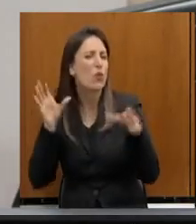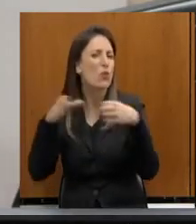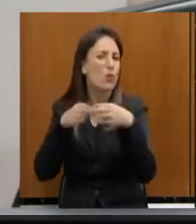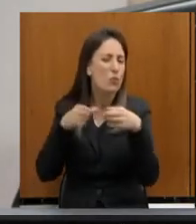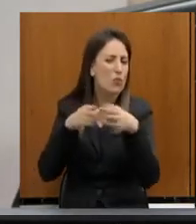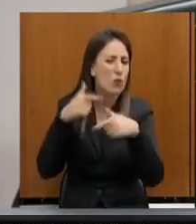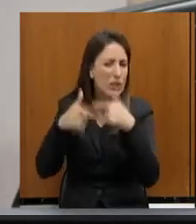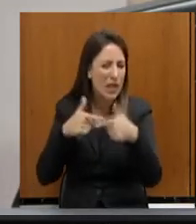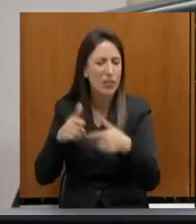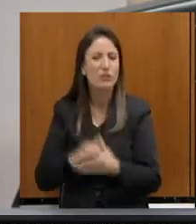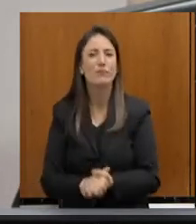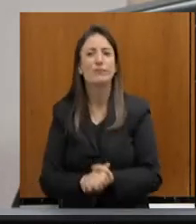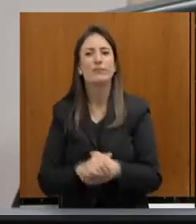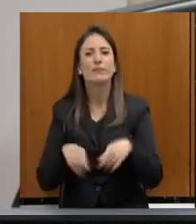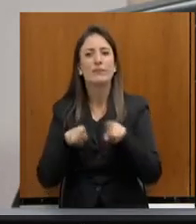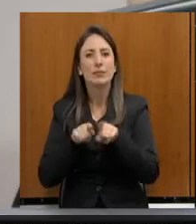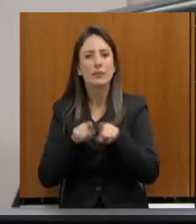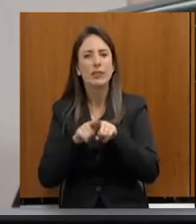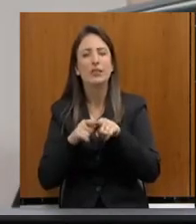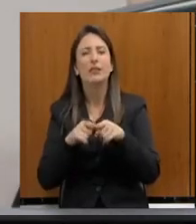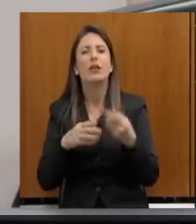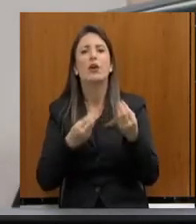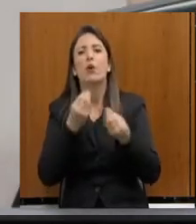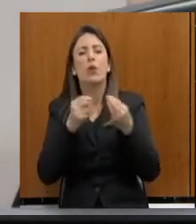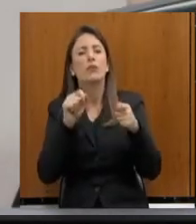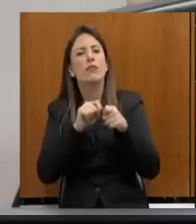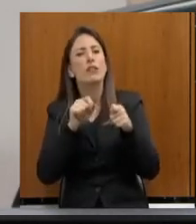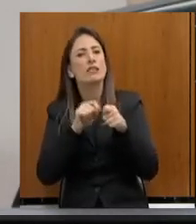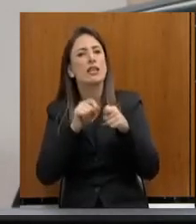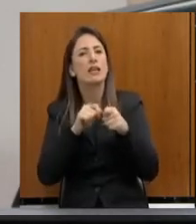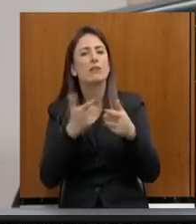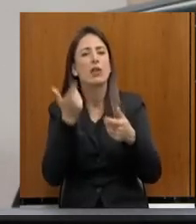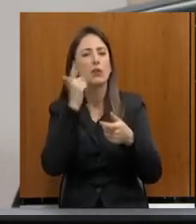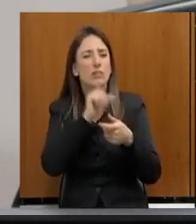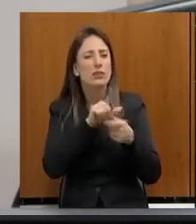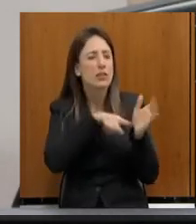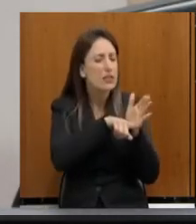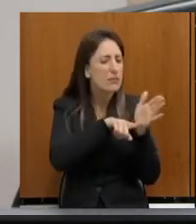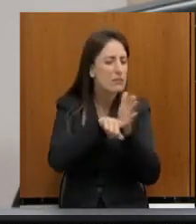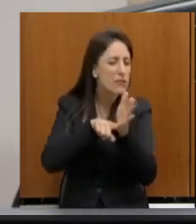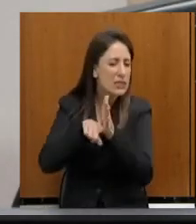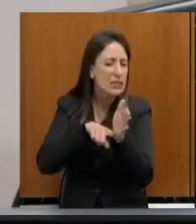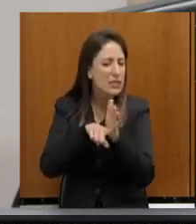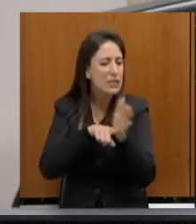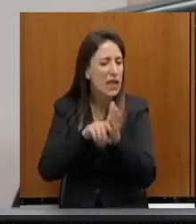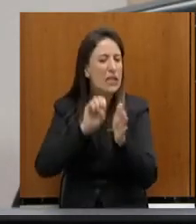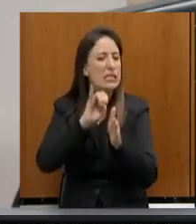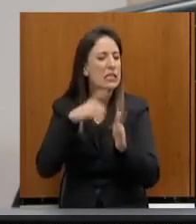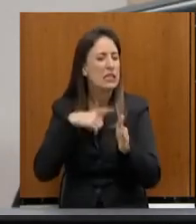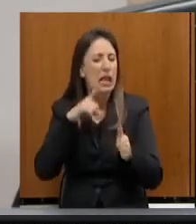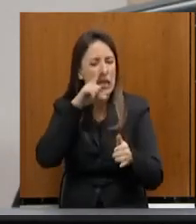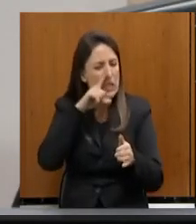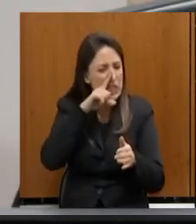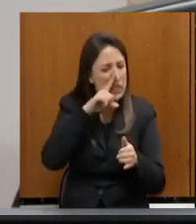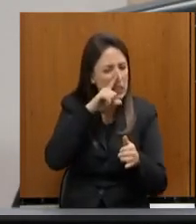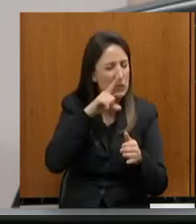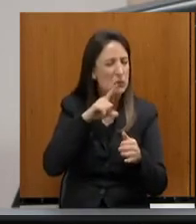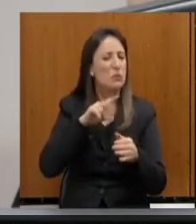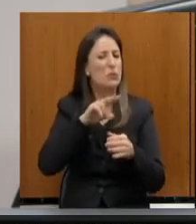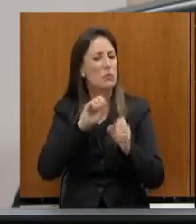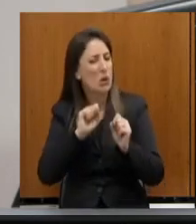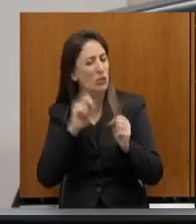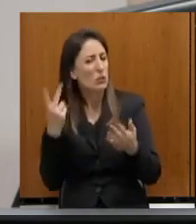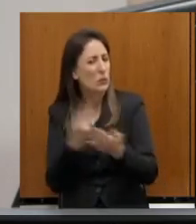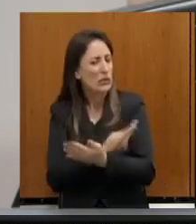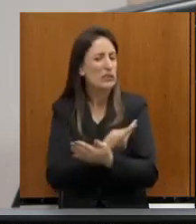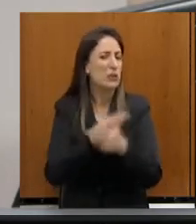prevenção de acidentes bem como quais providências estão sendo tomadas para a realização de Diagnósticos de impactos e riscos segundo as